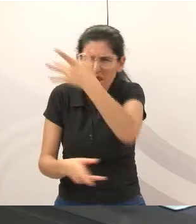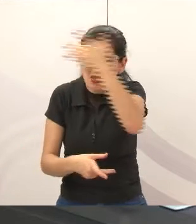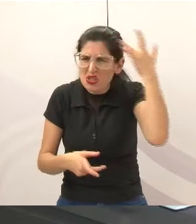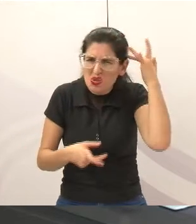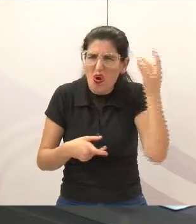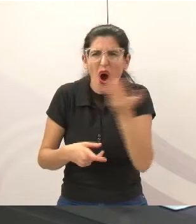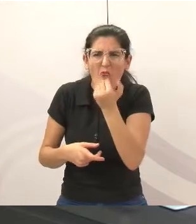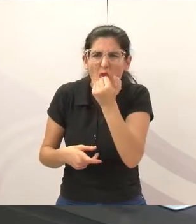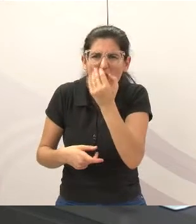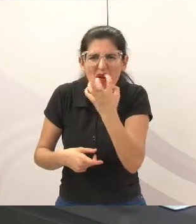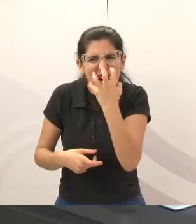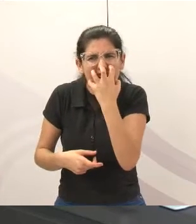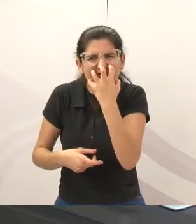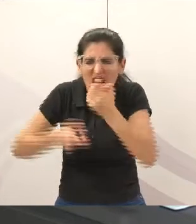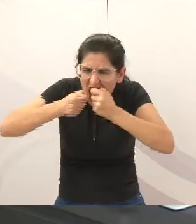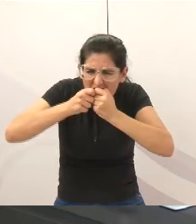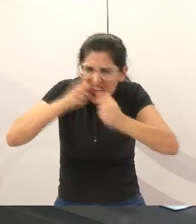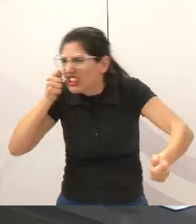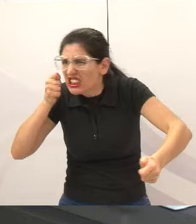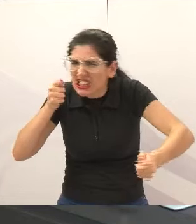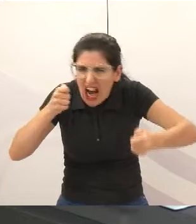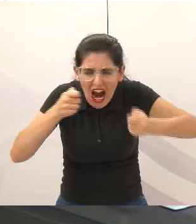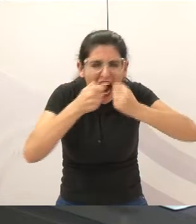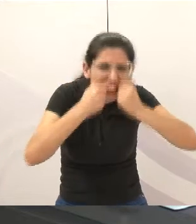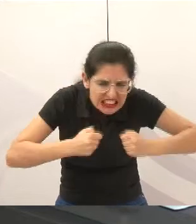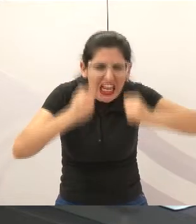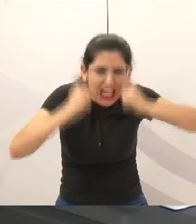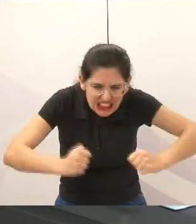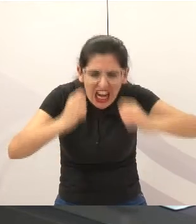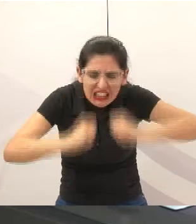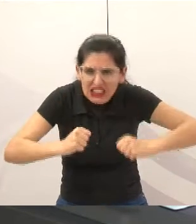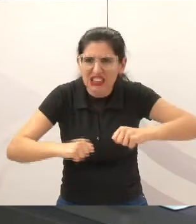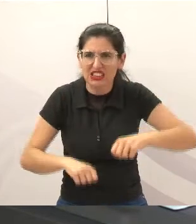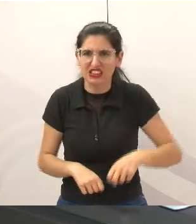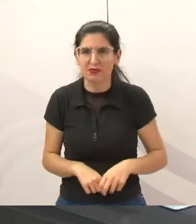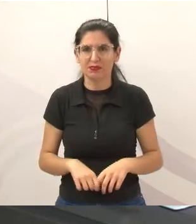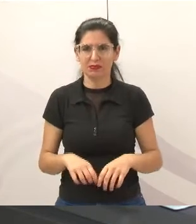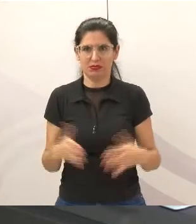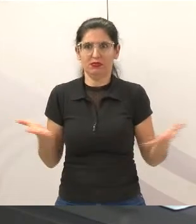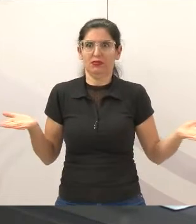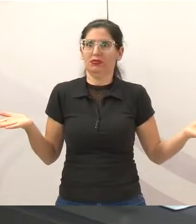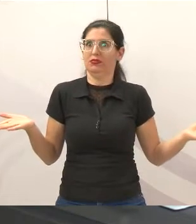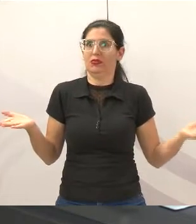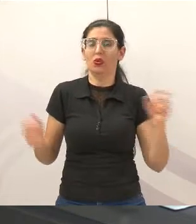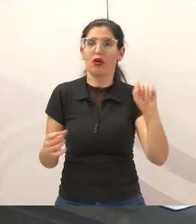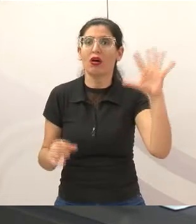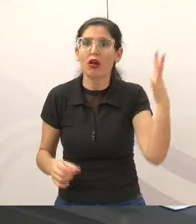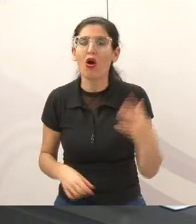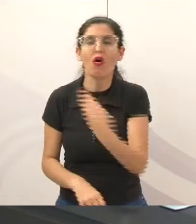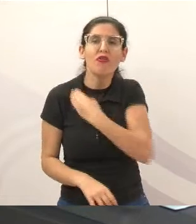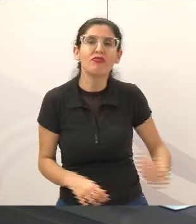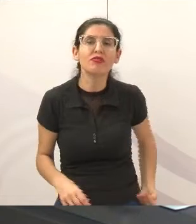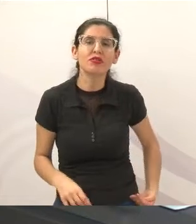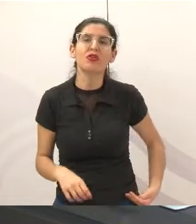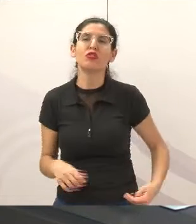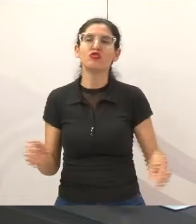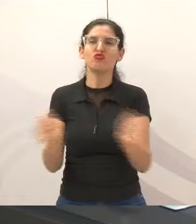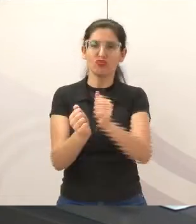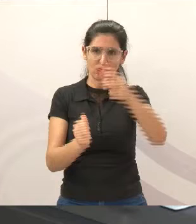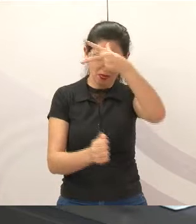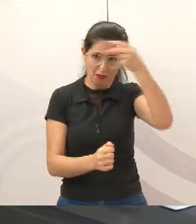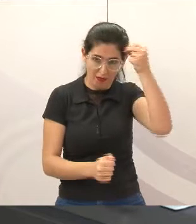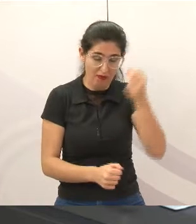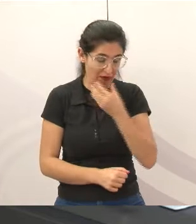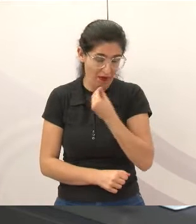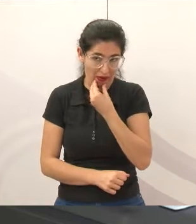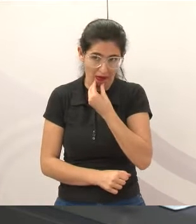meio, e infelizmente o que está acontecendo? Os governadores, juntamente com alguns prefeitos, não estão dando o